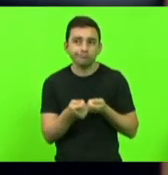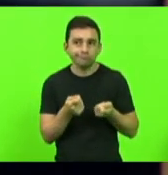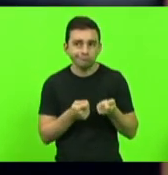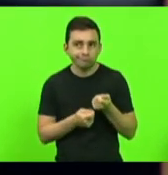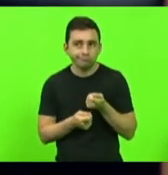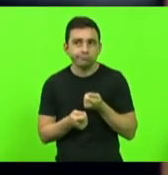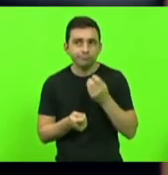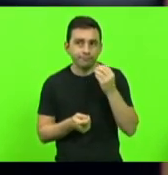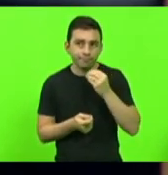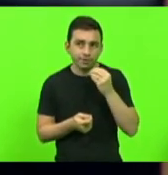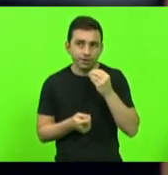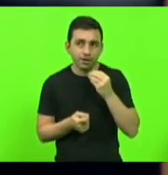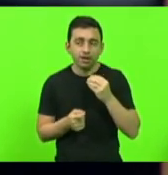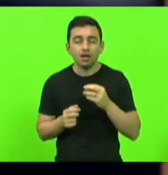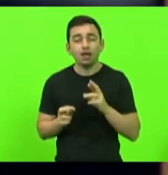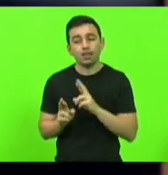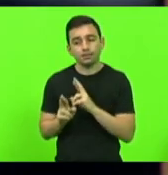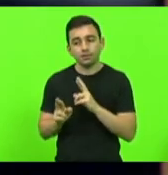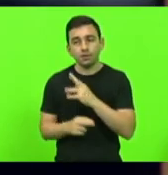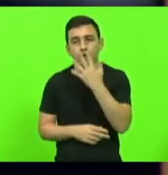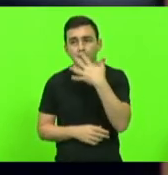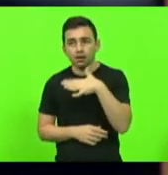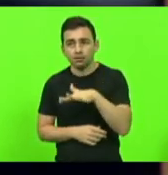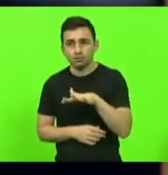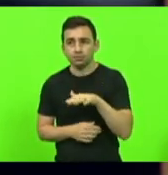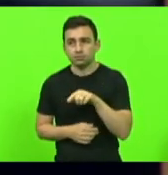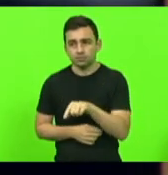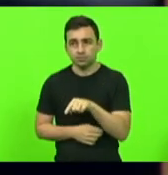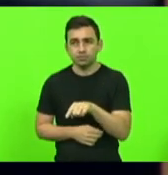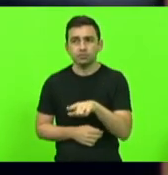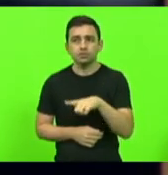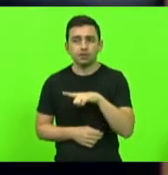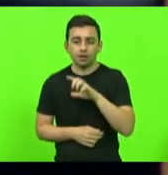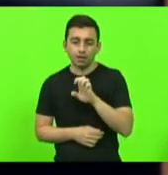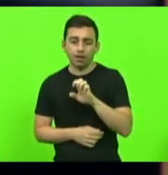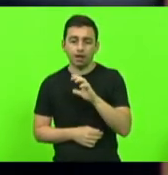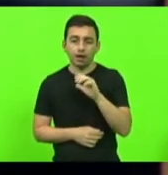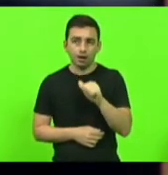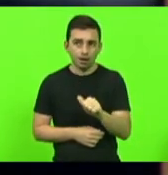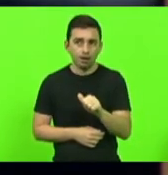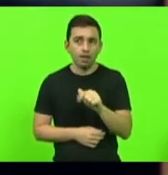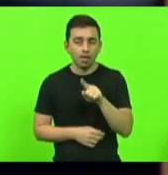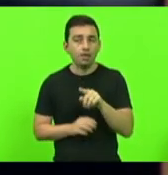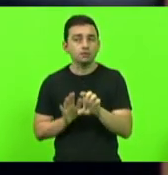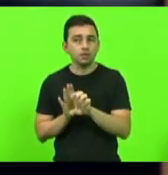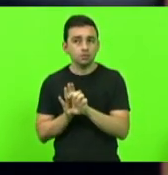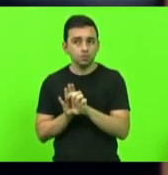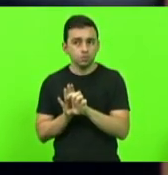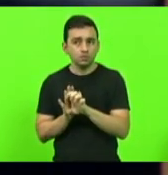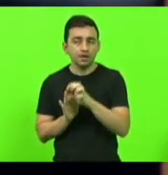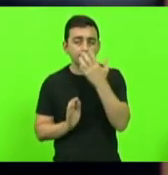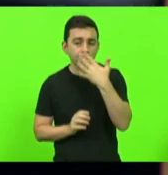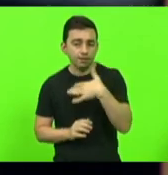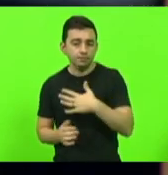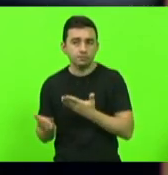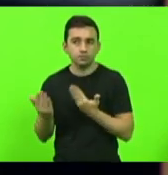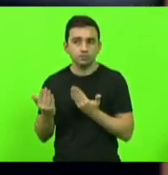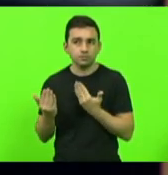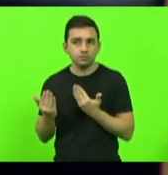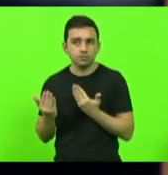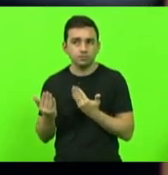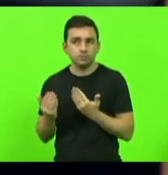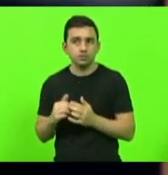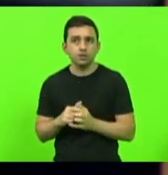Em relação à criança, primeiro que já existe o ECA, que é o Estatuto da Criança e Adolescente. Segundo,